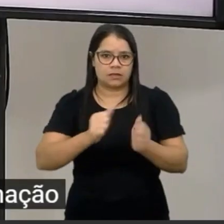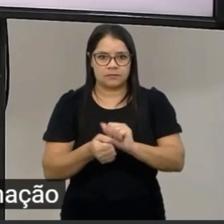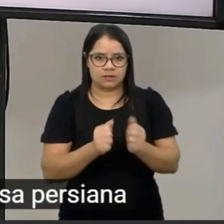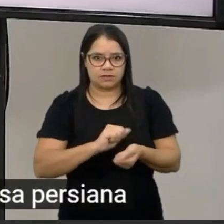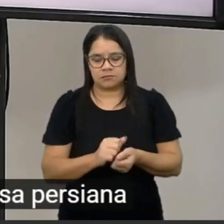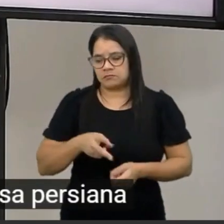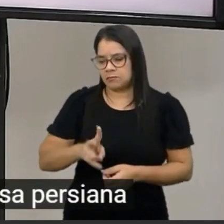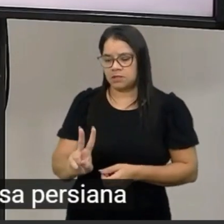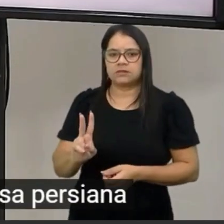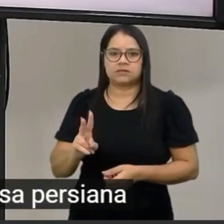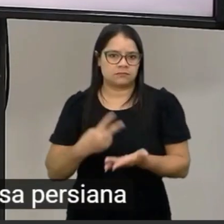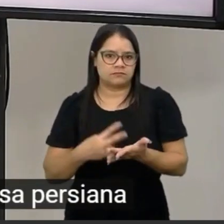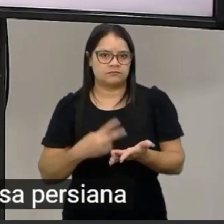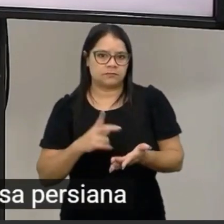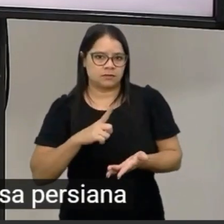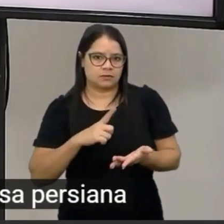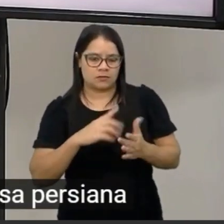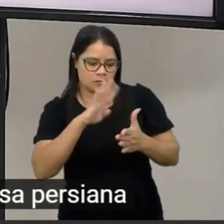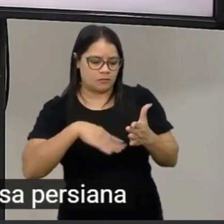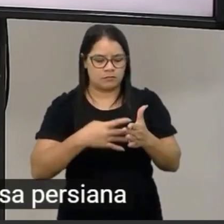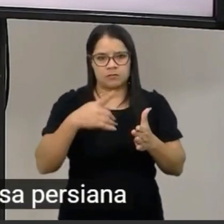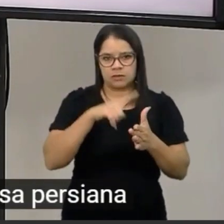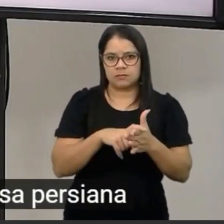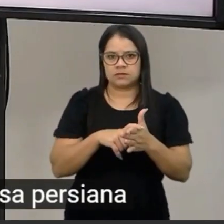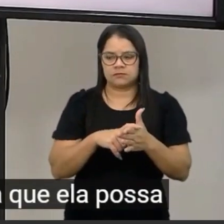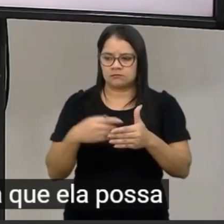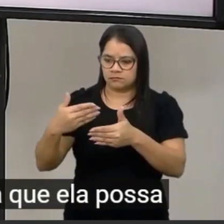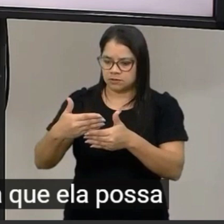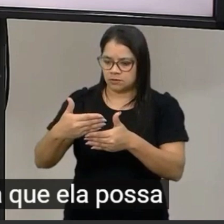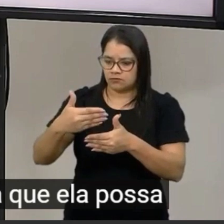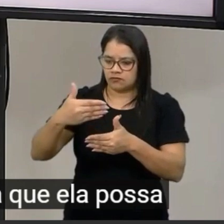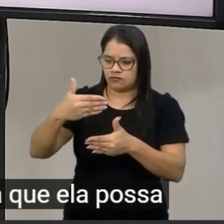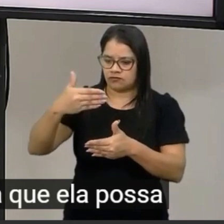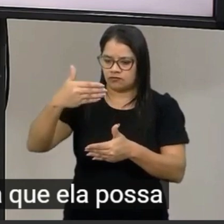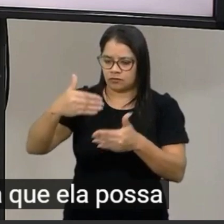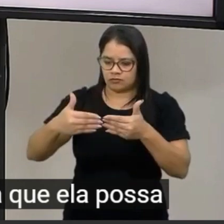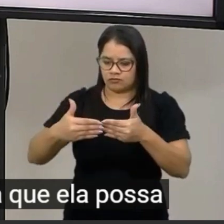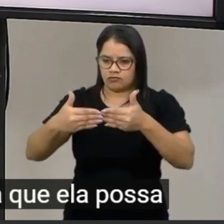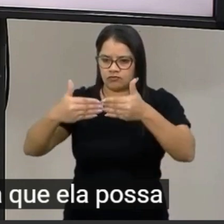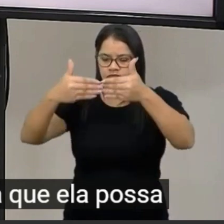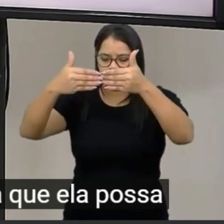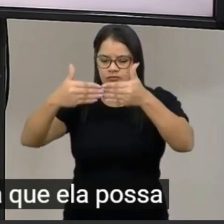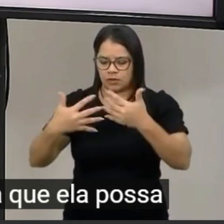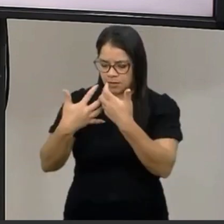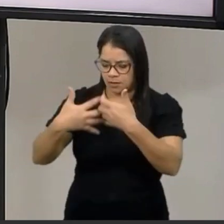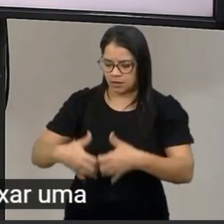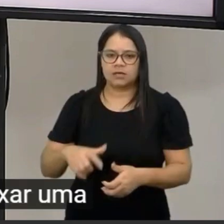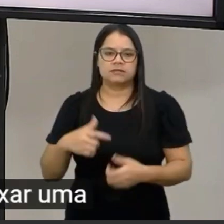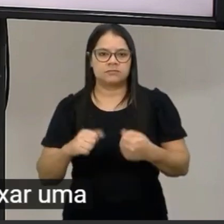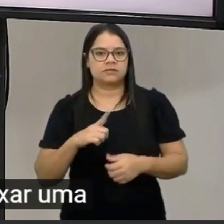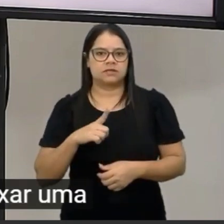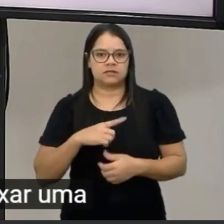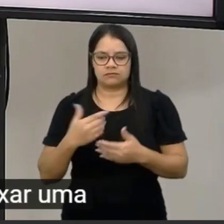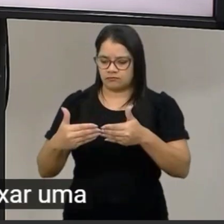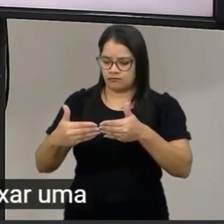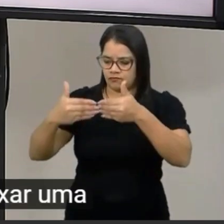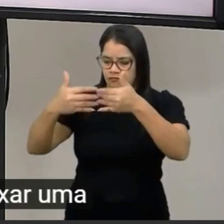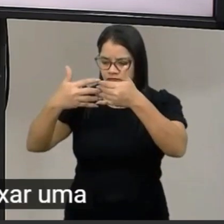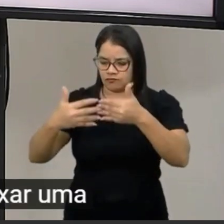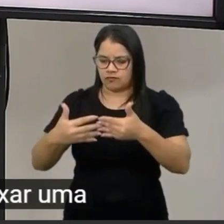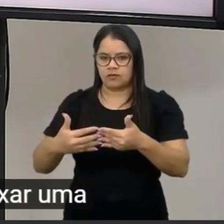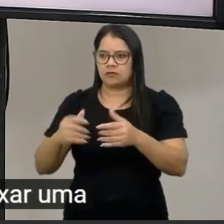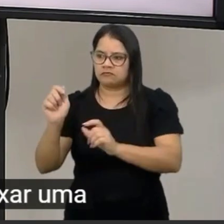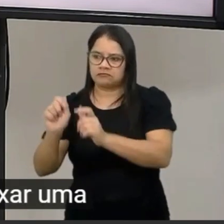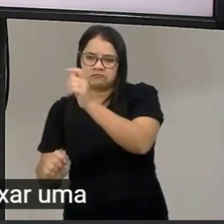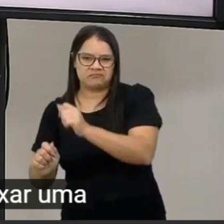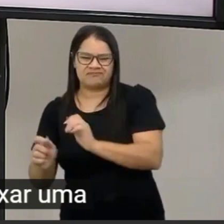tiver uma programação que faça com que essa persiana levante, mesmo assim, essa persiana vai ter que ter o movimento, vai ter que ter engrenagem para que ela possa aí levantar sem que eu precise aí puxar